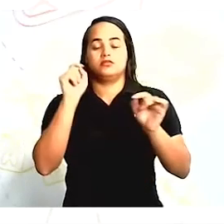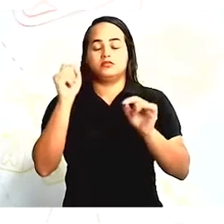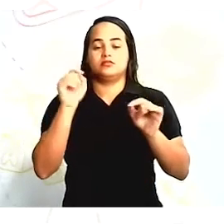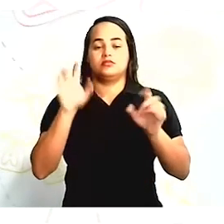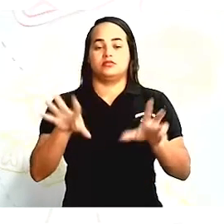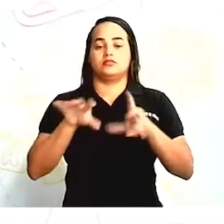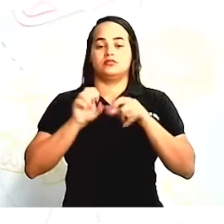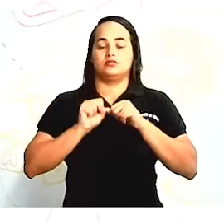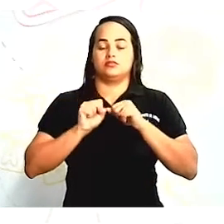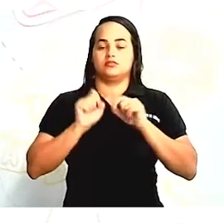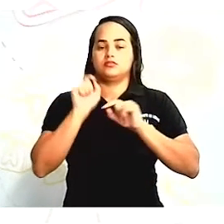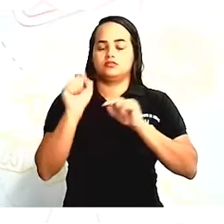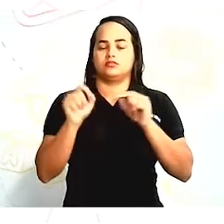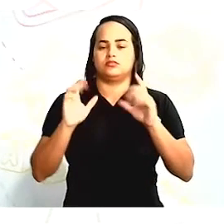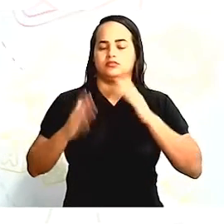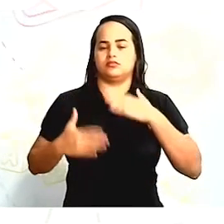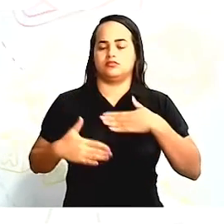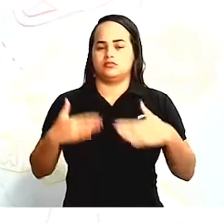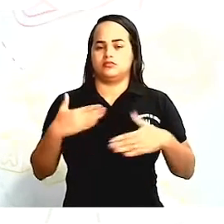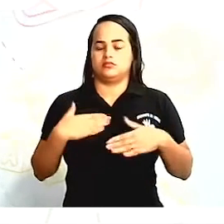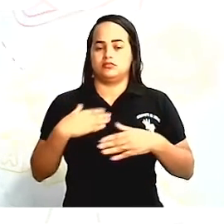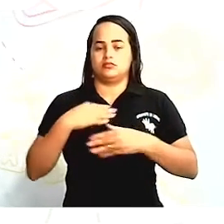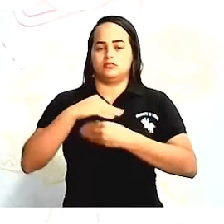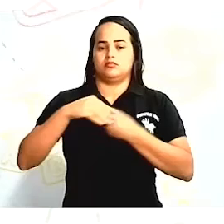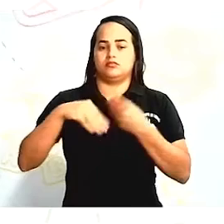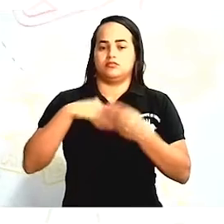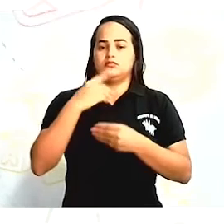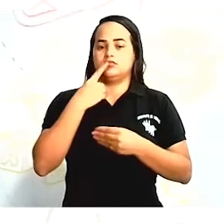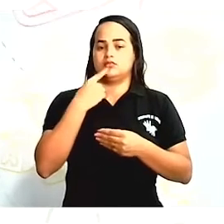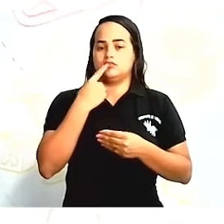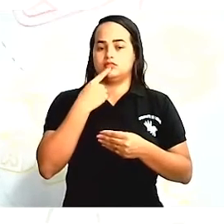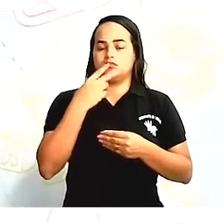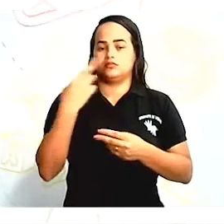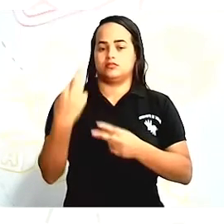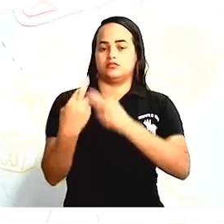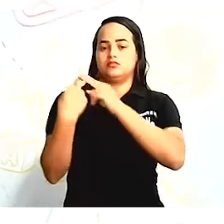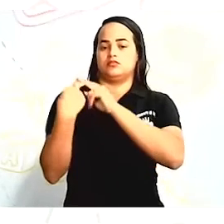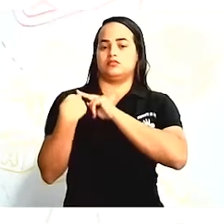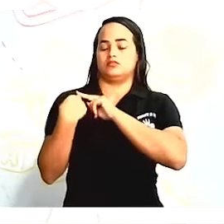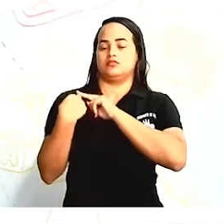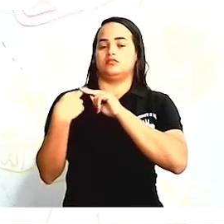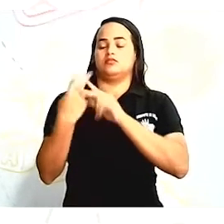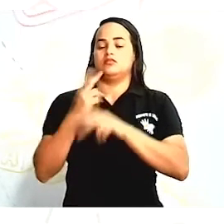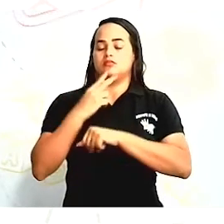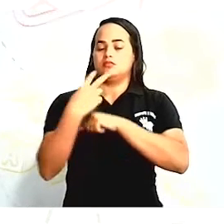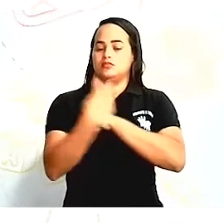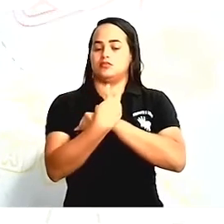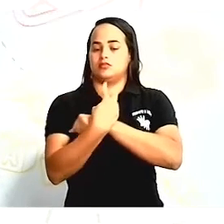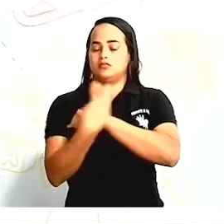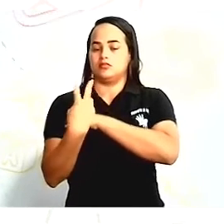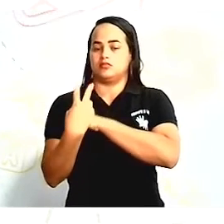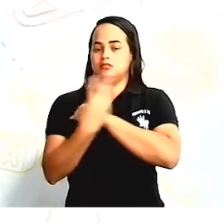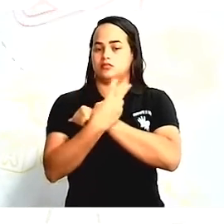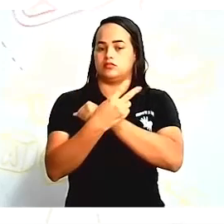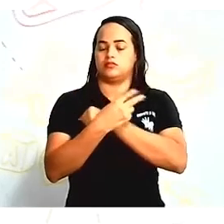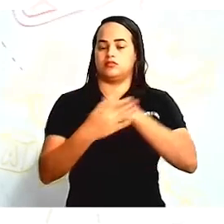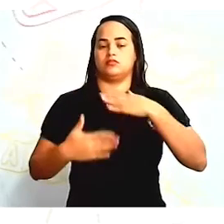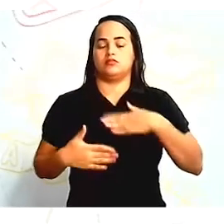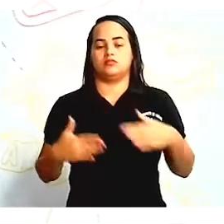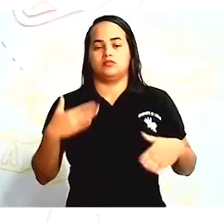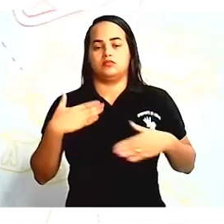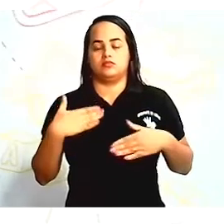seja, aquelas células sanguíneas que são responsáveis pela defesa, certo? Ou seja, pelos